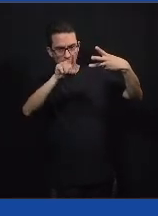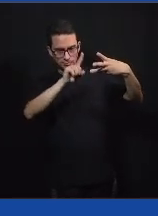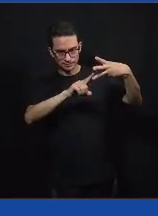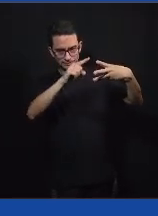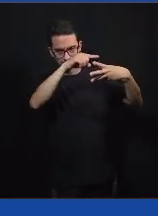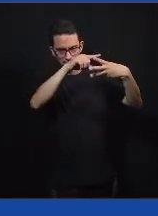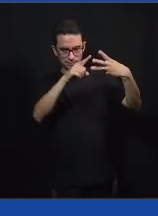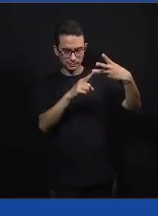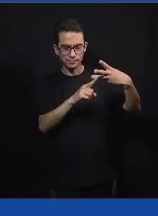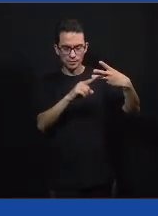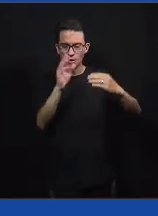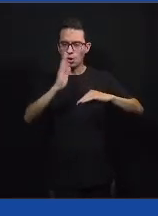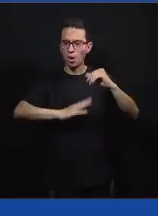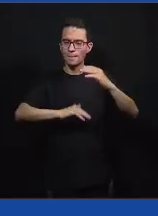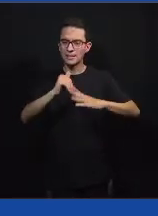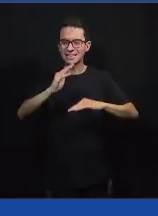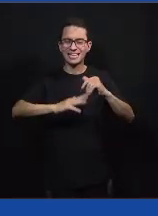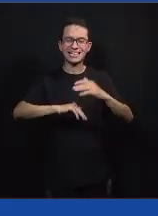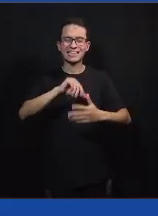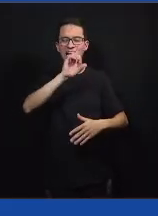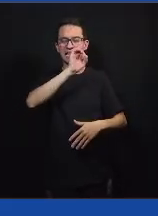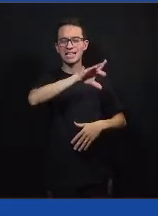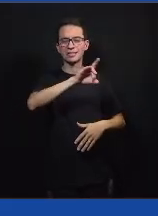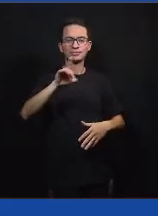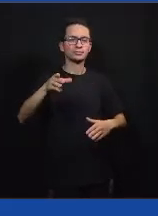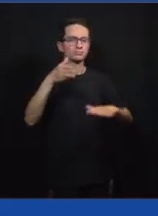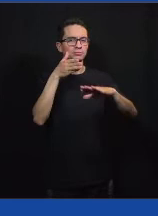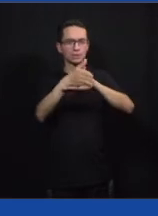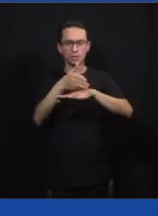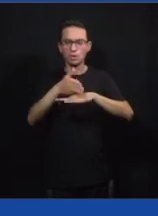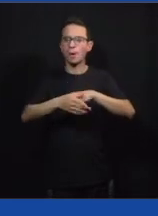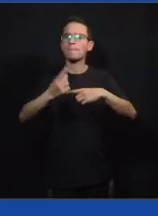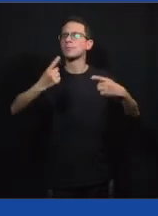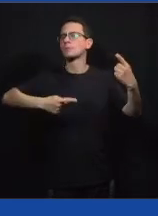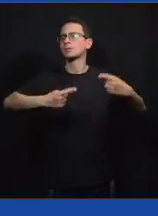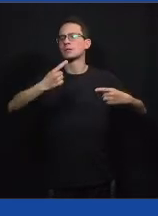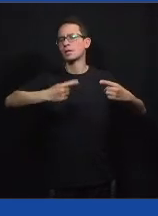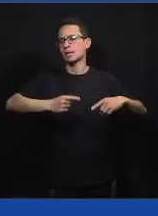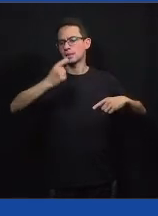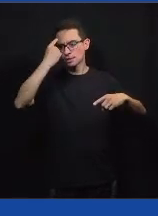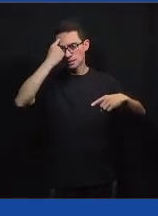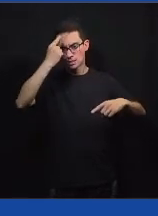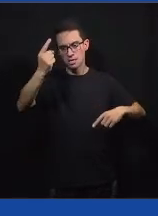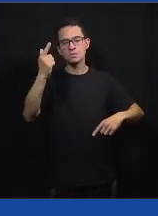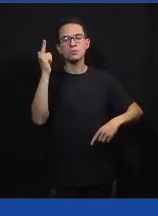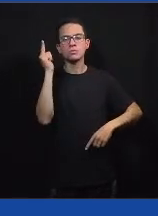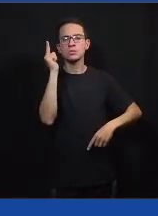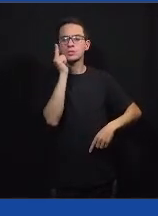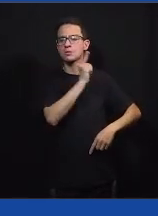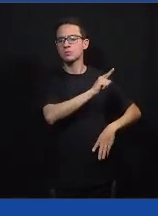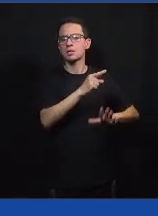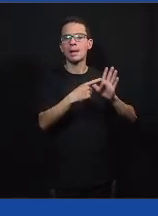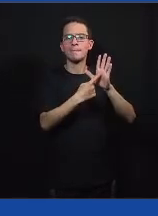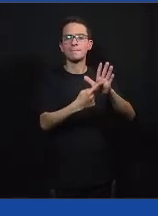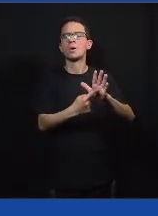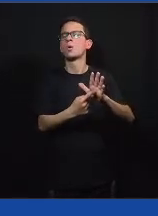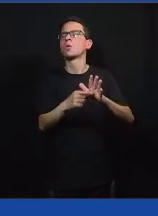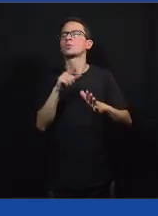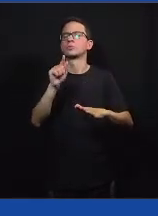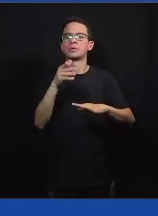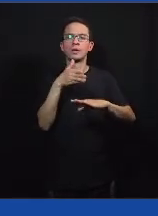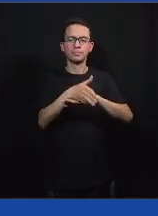democrática e competências também nome do da participação política a gente conseguiu indicadores em participação